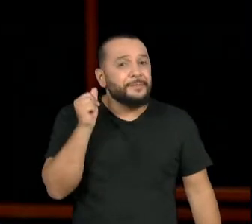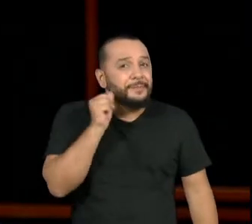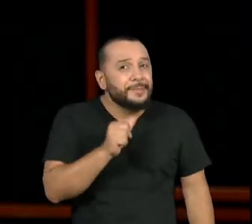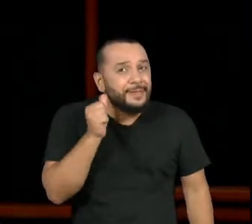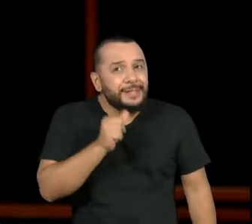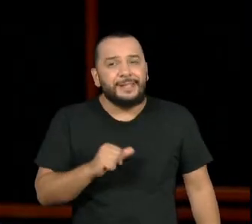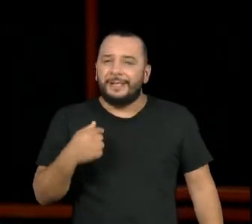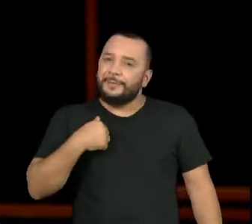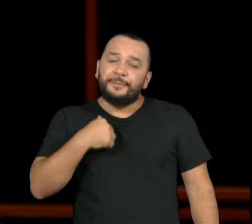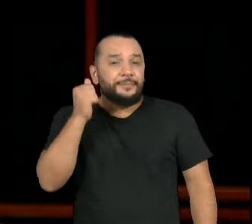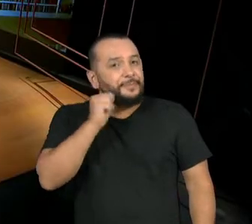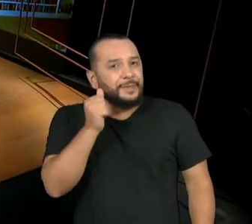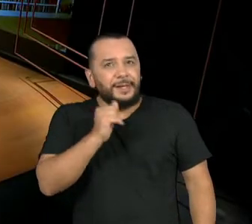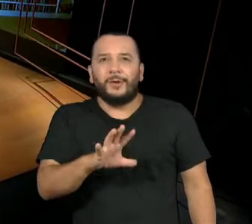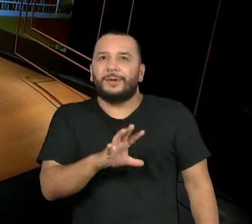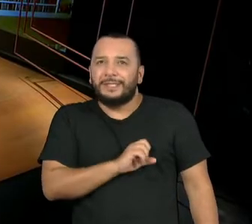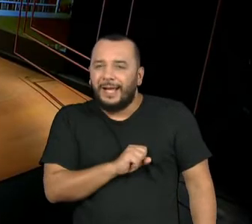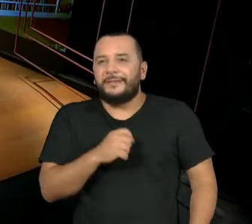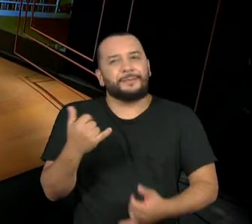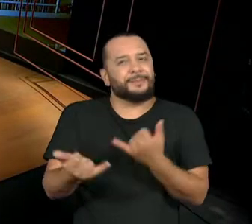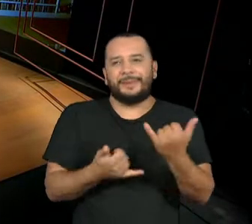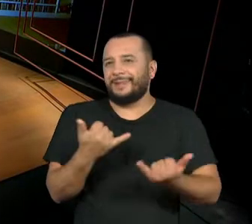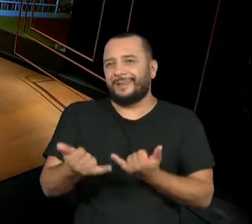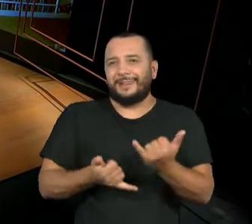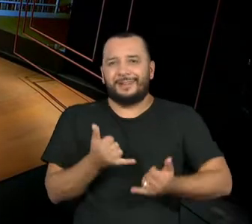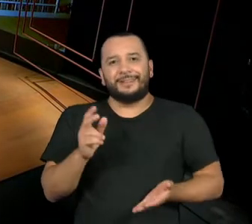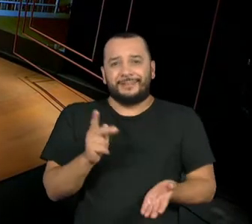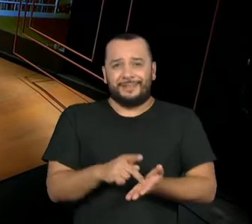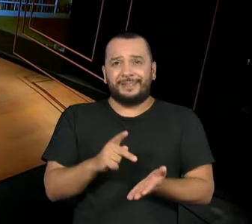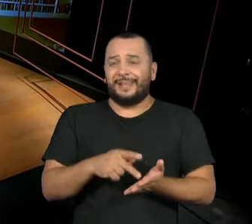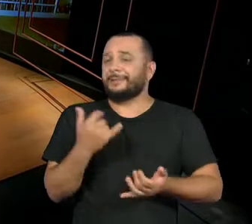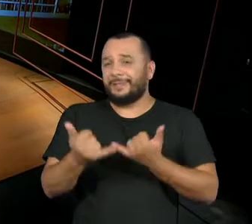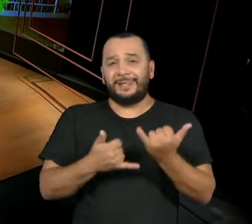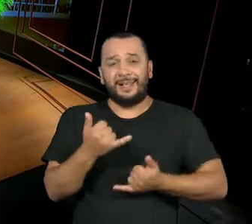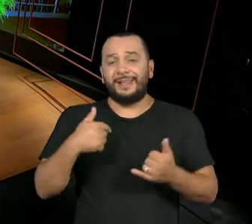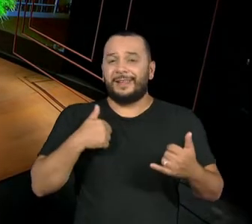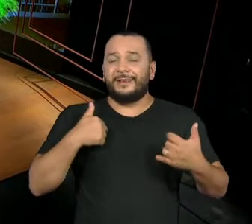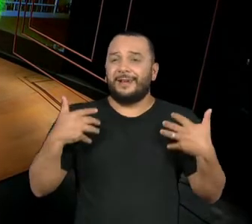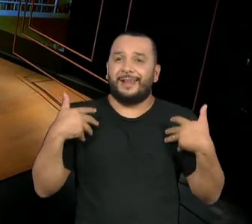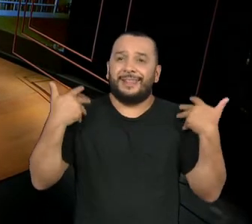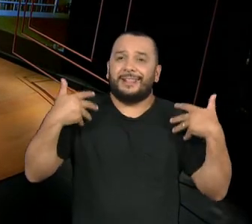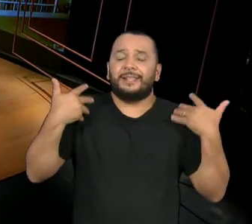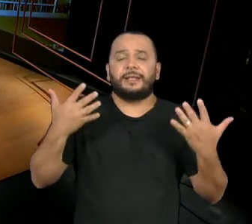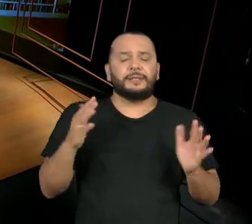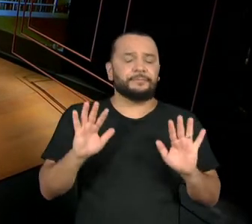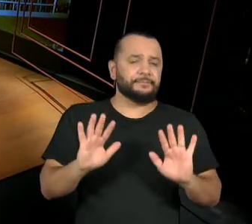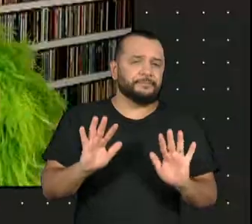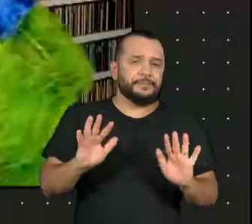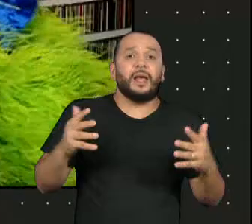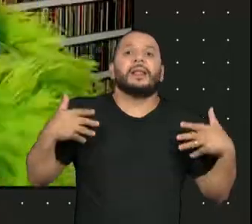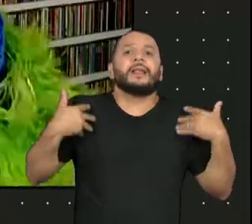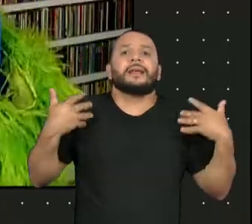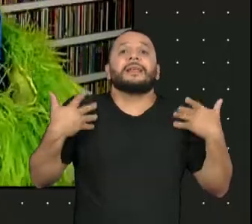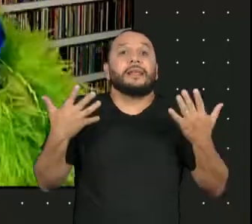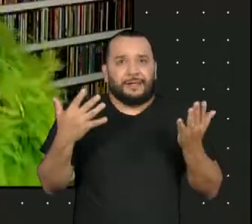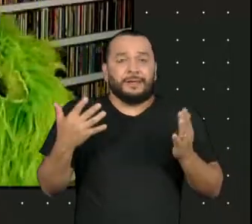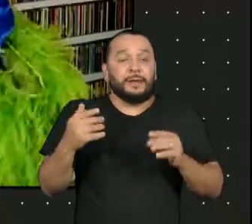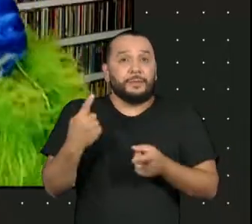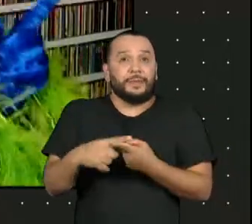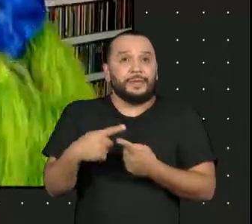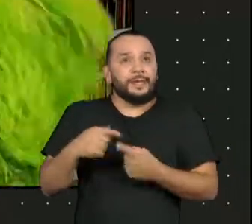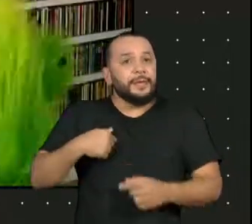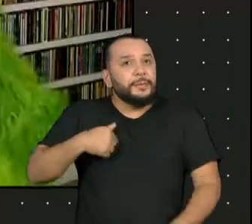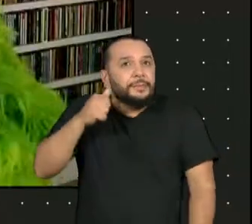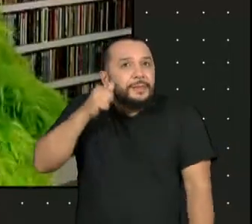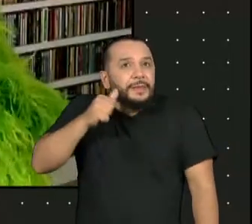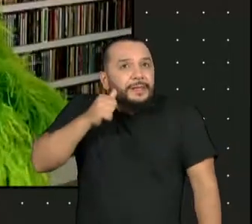que brincava. Agora, essa coisa da alegria, ela veio exatamente... Eu acho que essa menina,